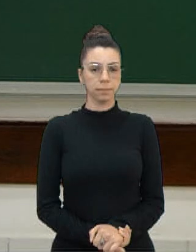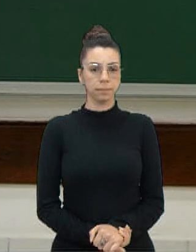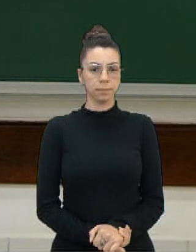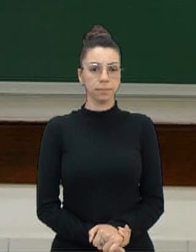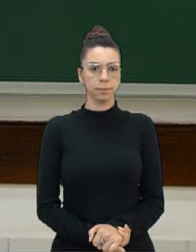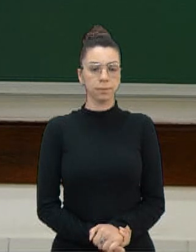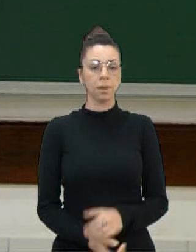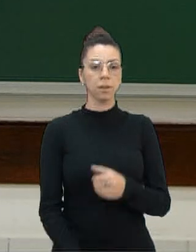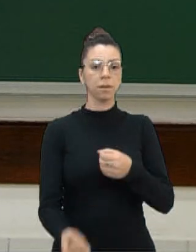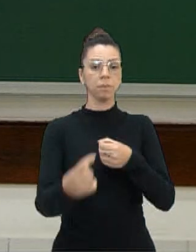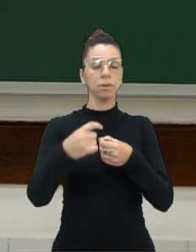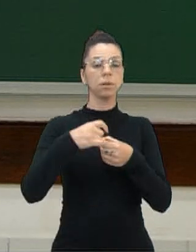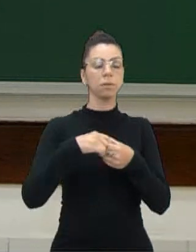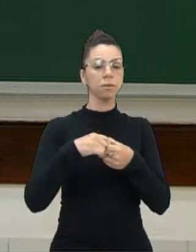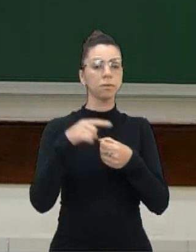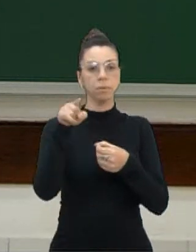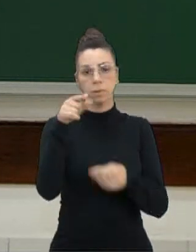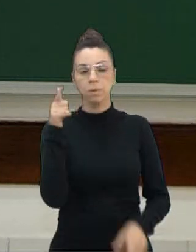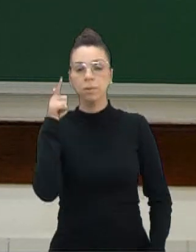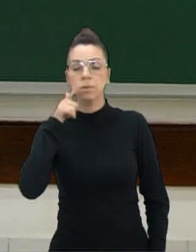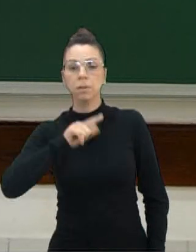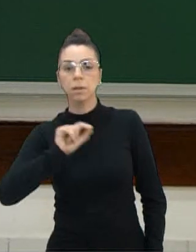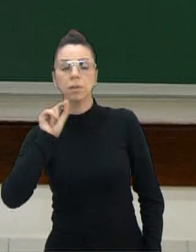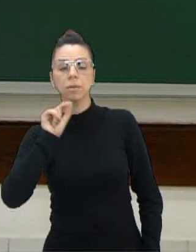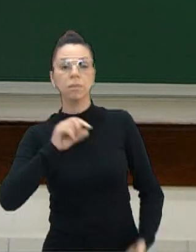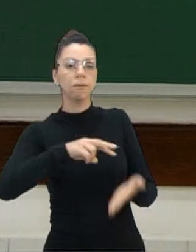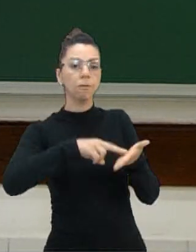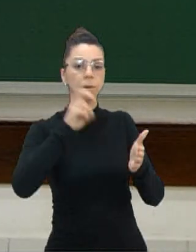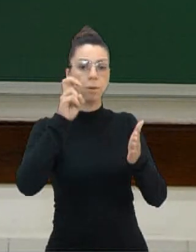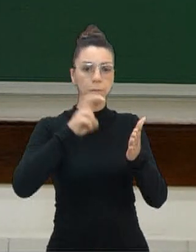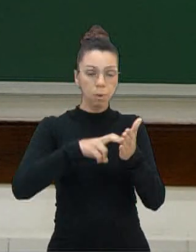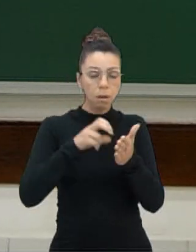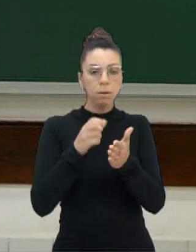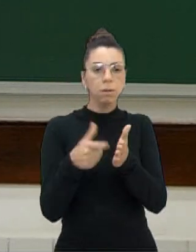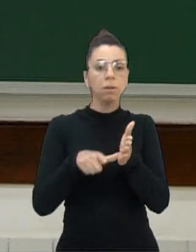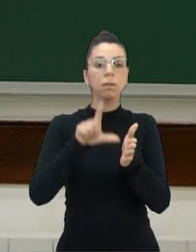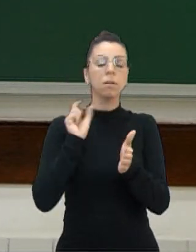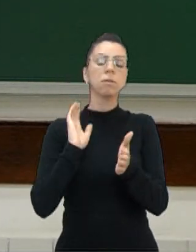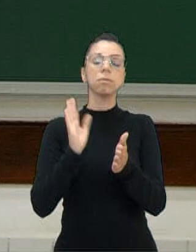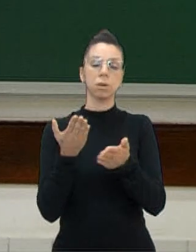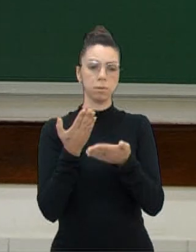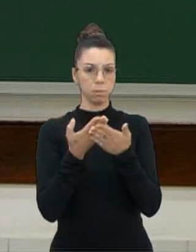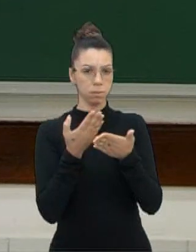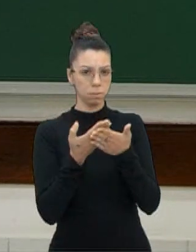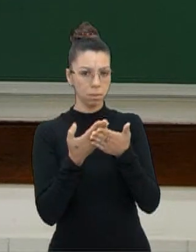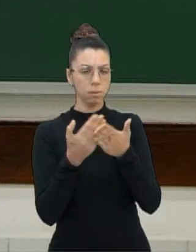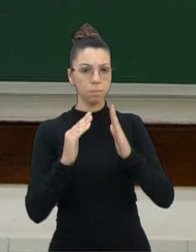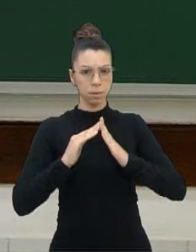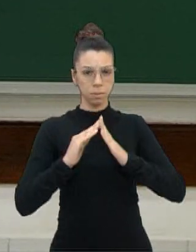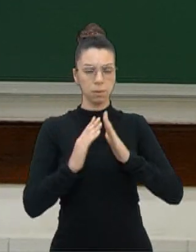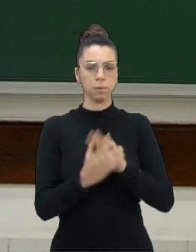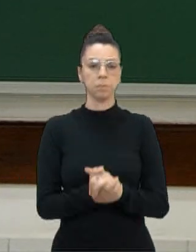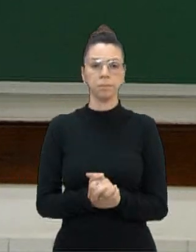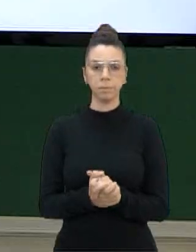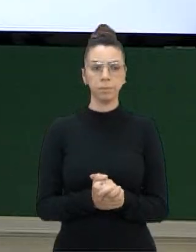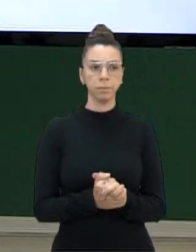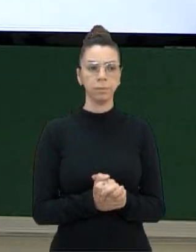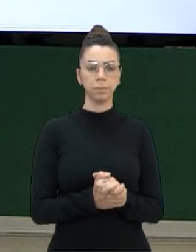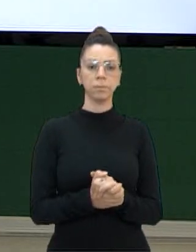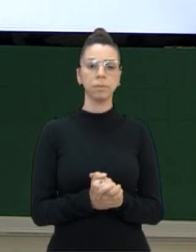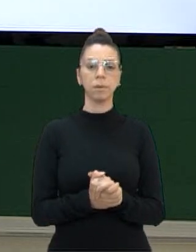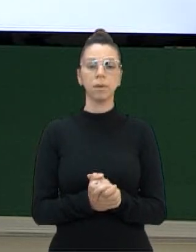Volvemos então vocês conseguiram aí retomar um pouquinho de vocabulário que já trabalharam sobre casa, perfeito? O que temos aqui?